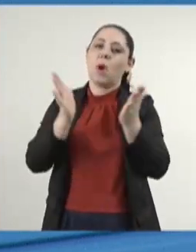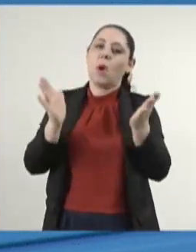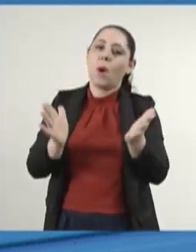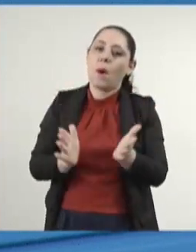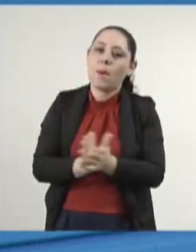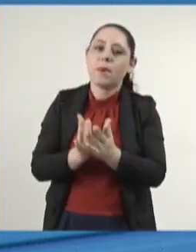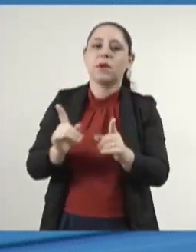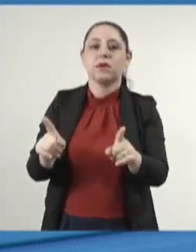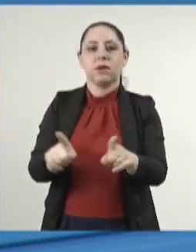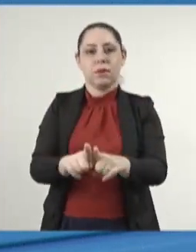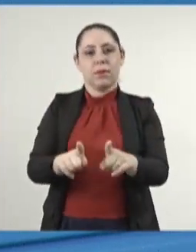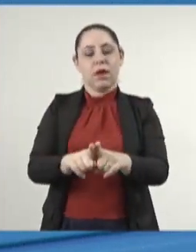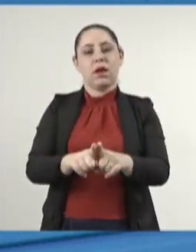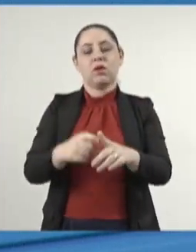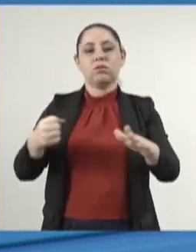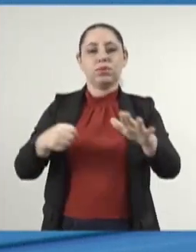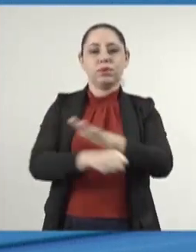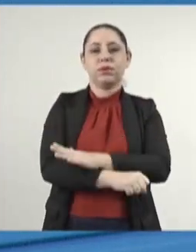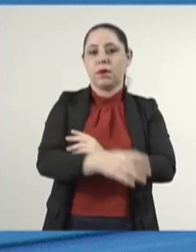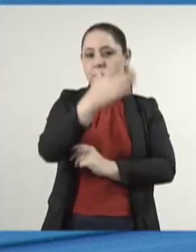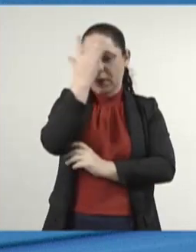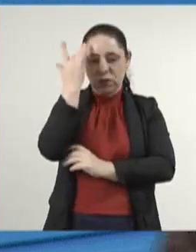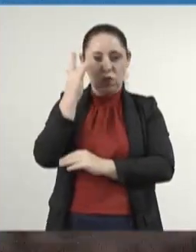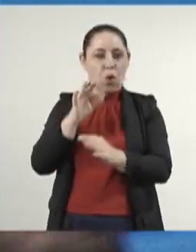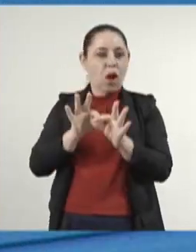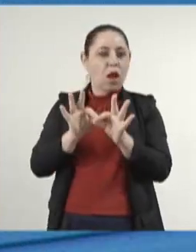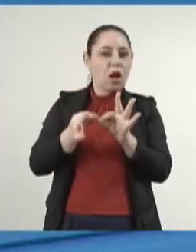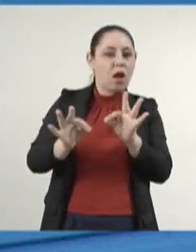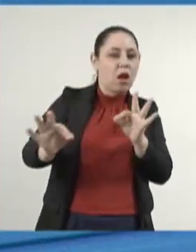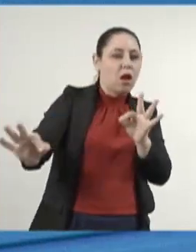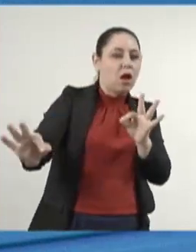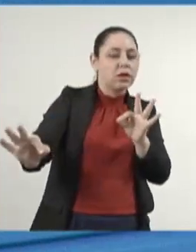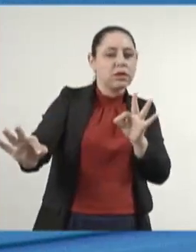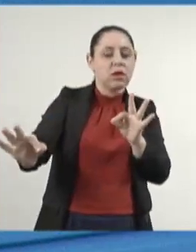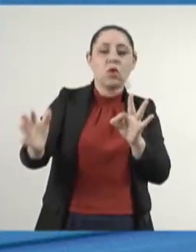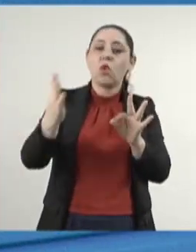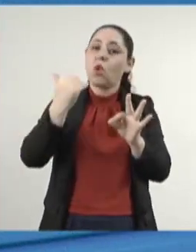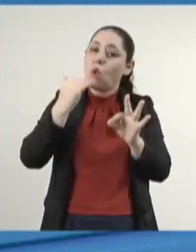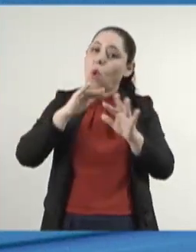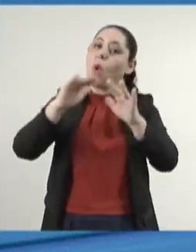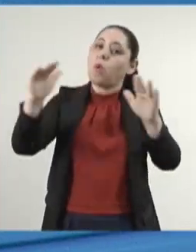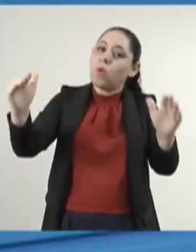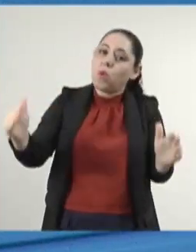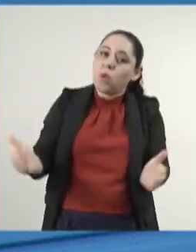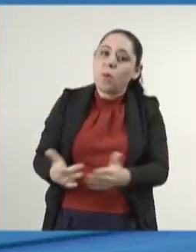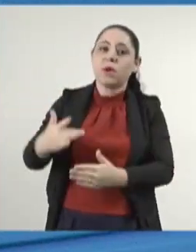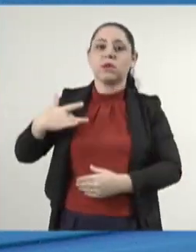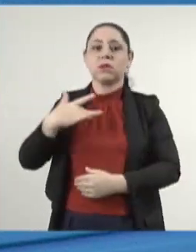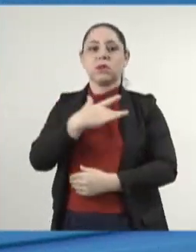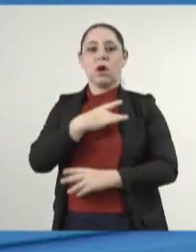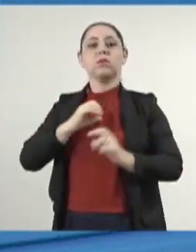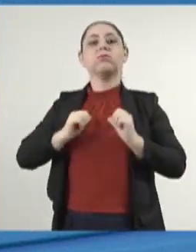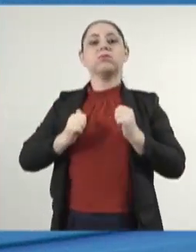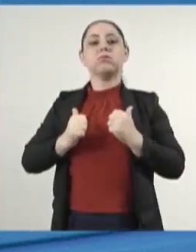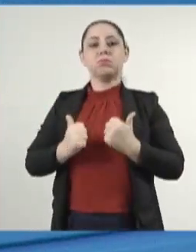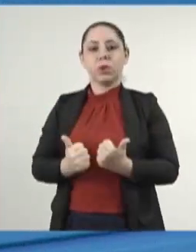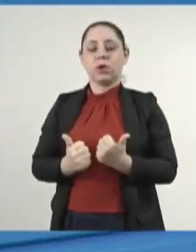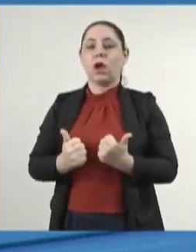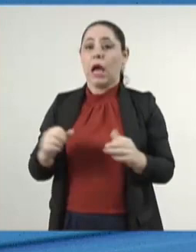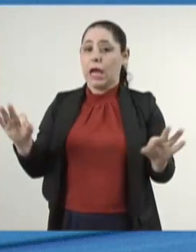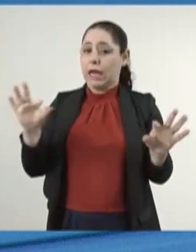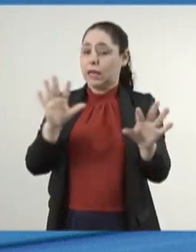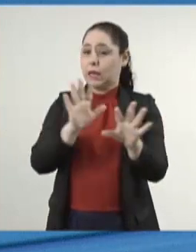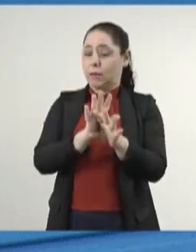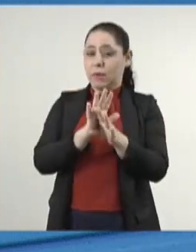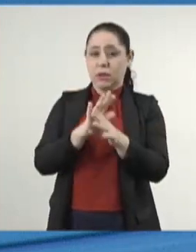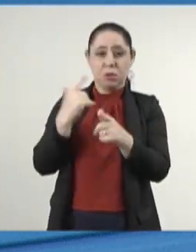vulnerável, incluídos os latentes, e a uma alimentação nutritiva, saudável e suficiente, erradicando